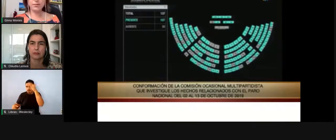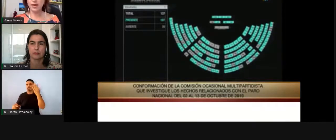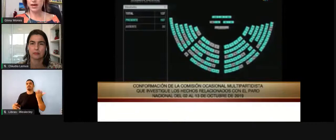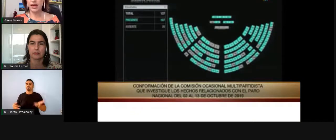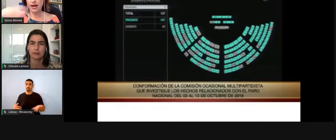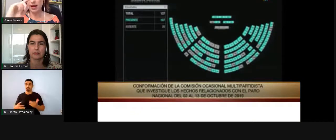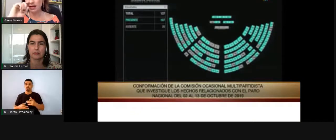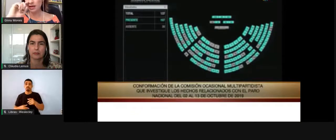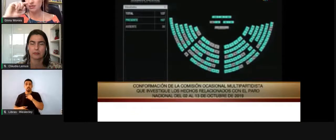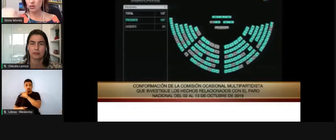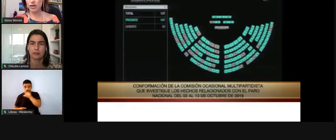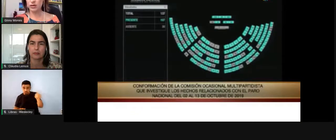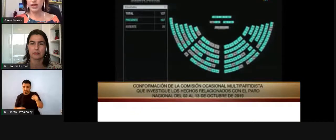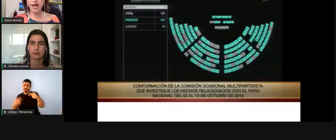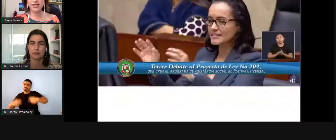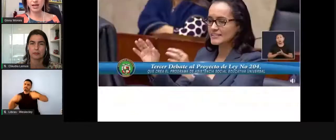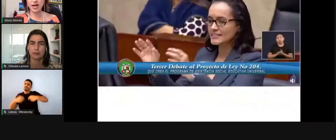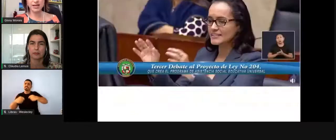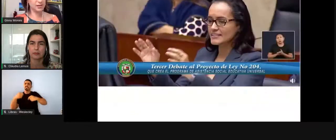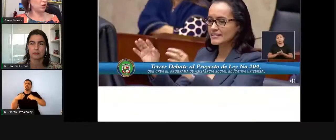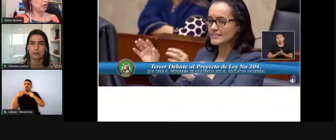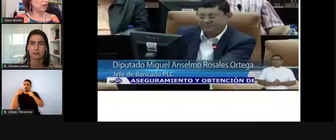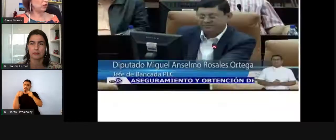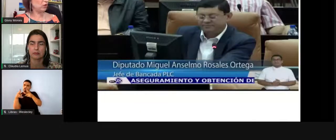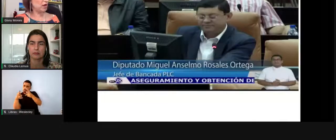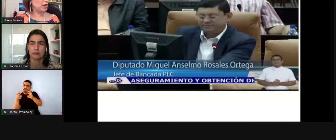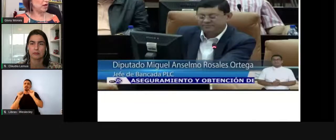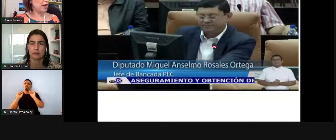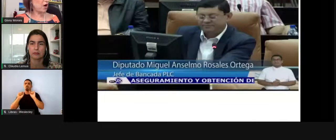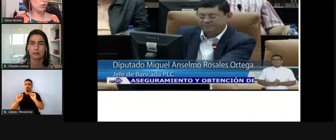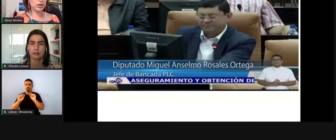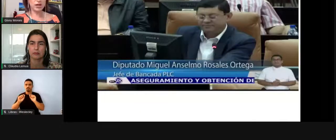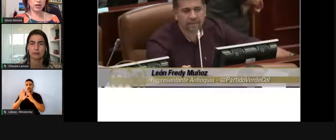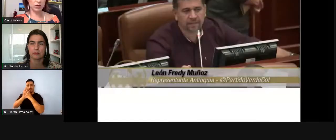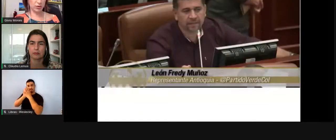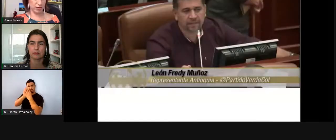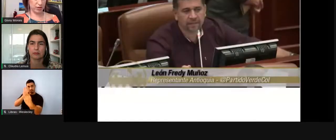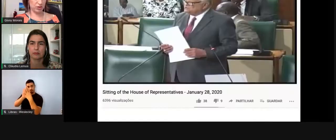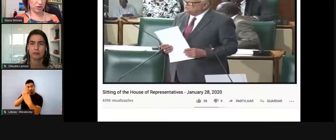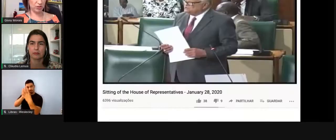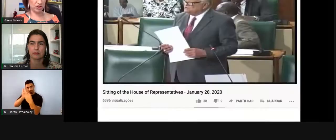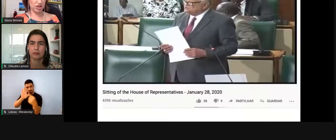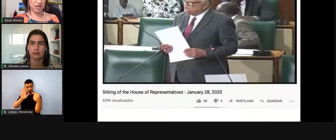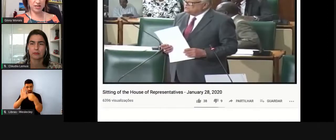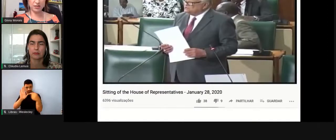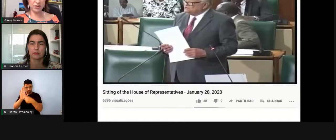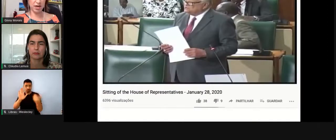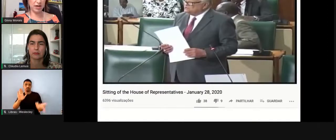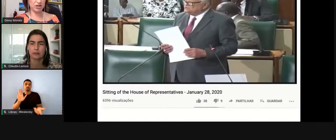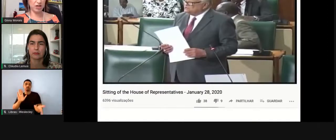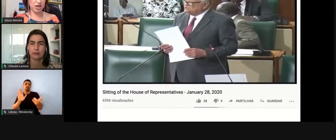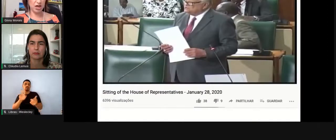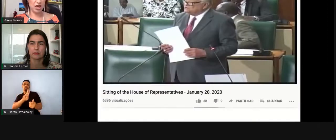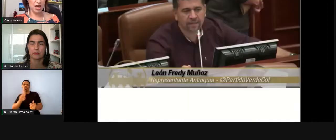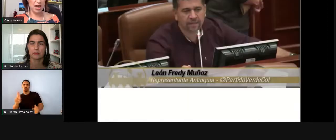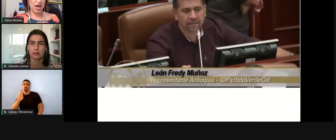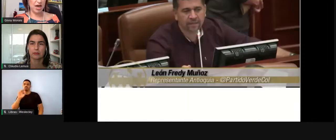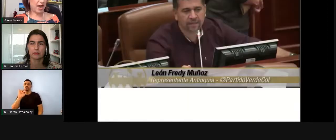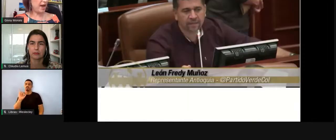precisam saber aqui nesse momento? Que esse modelo, que é o modelo que eu chamo de